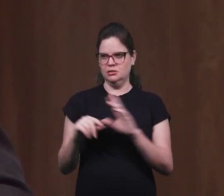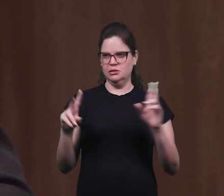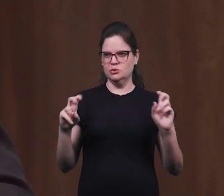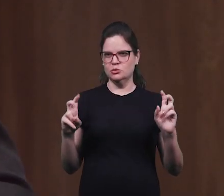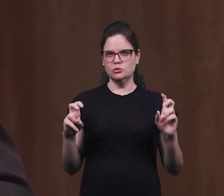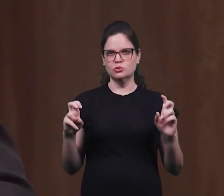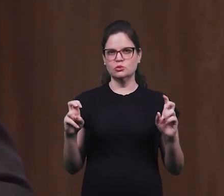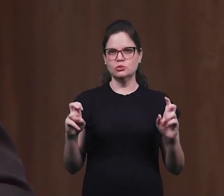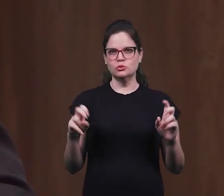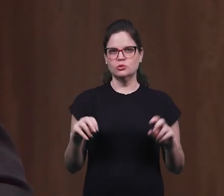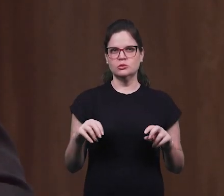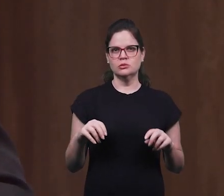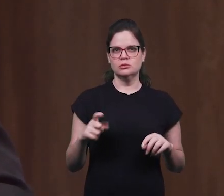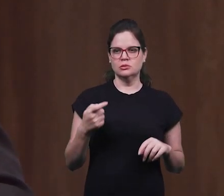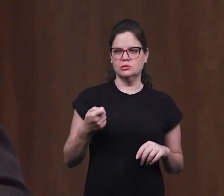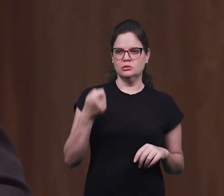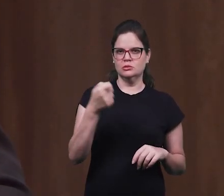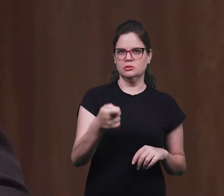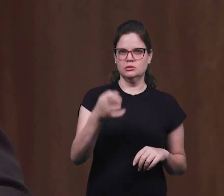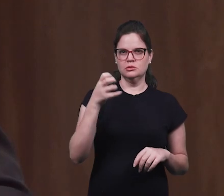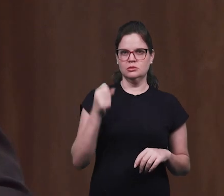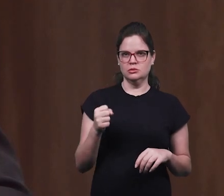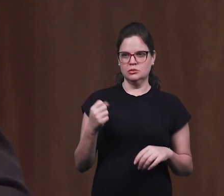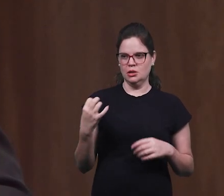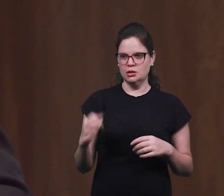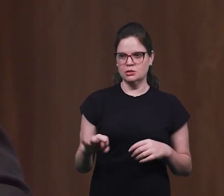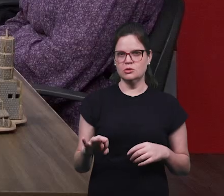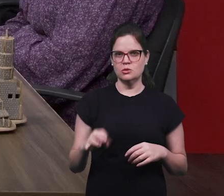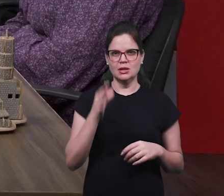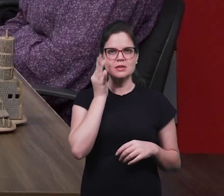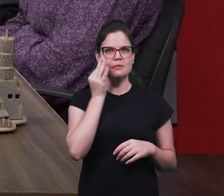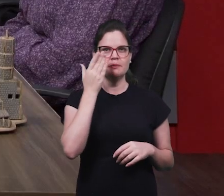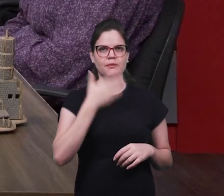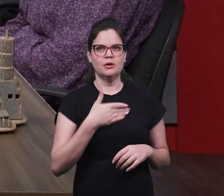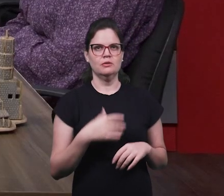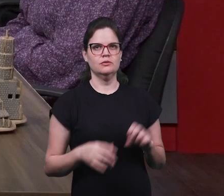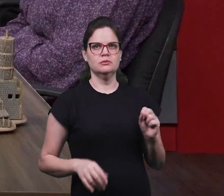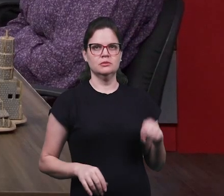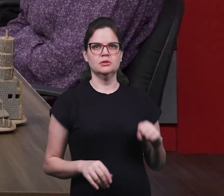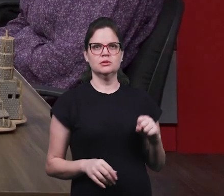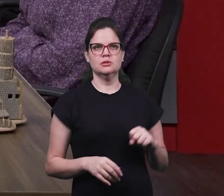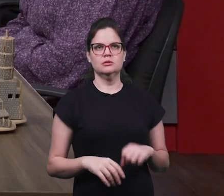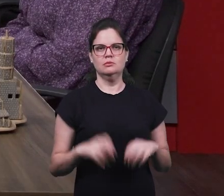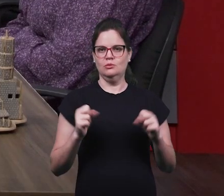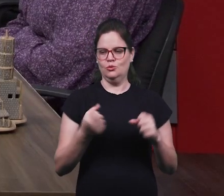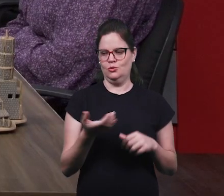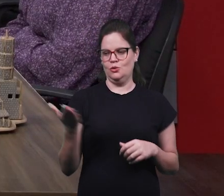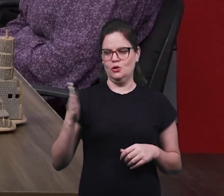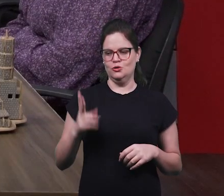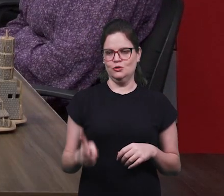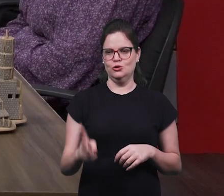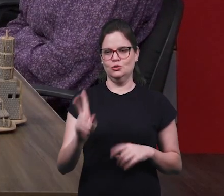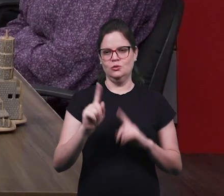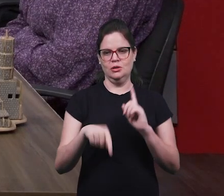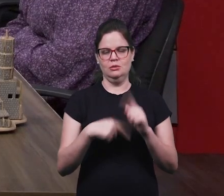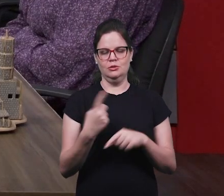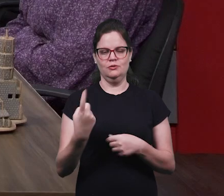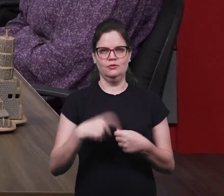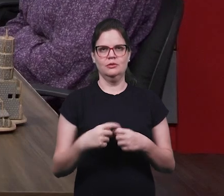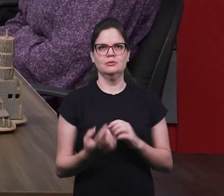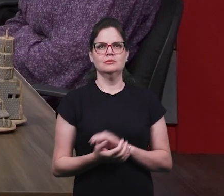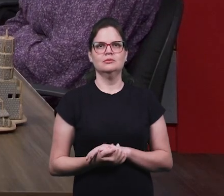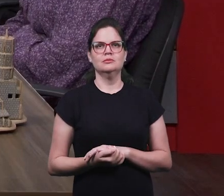questão do Xerxes, as evidências de Xerxes, não é isso? Sim. Então você continua, depois eu...